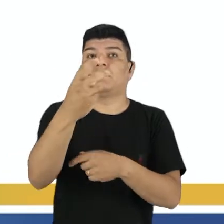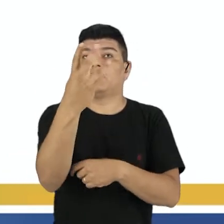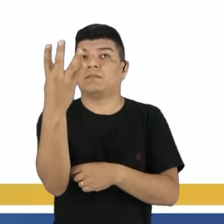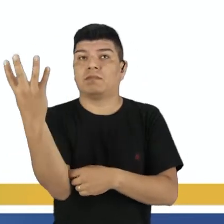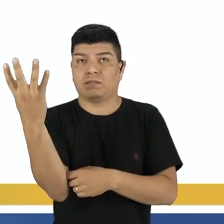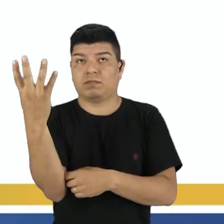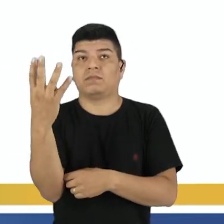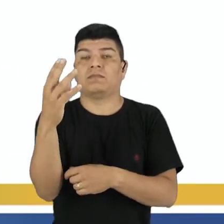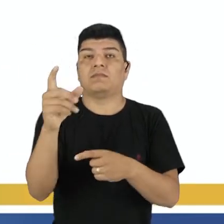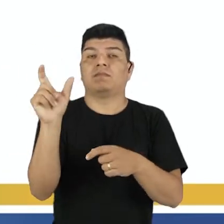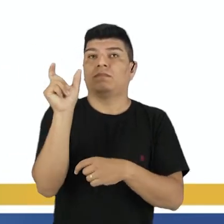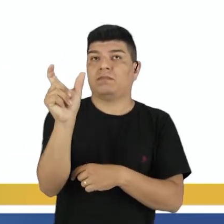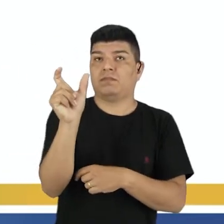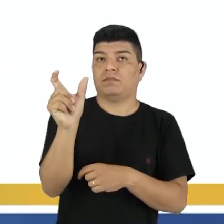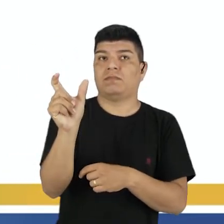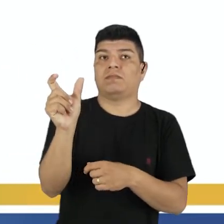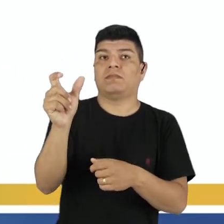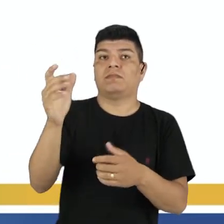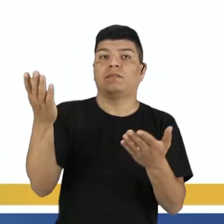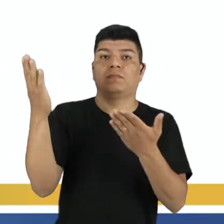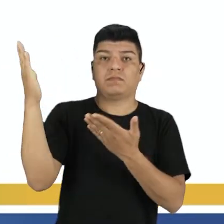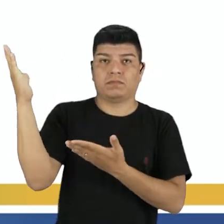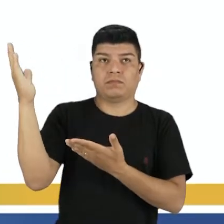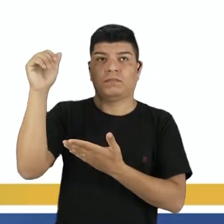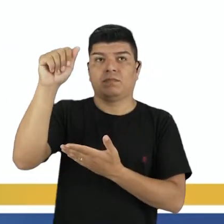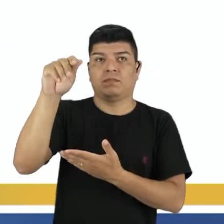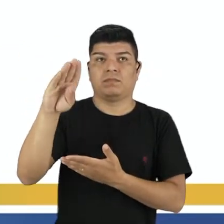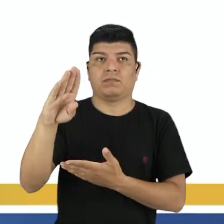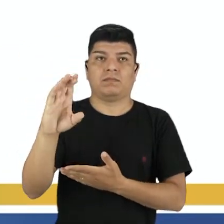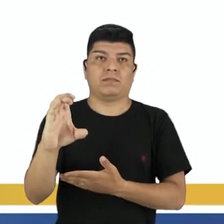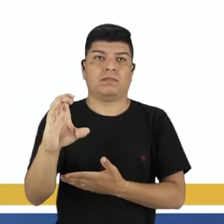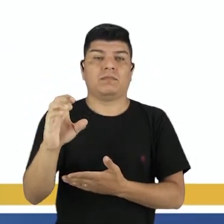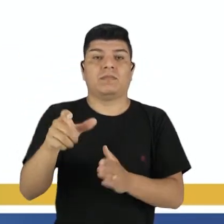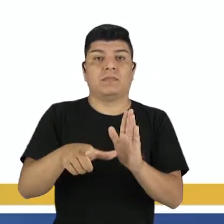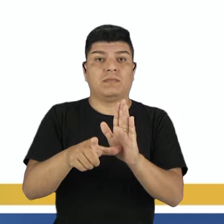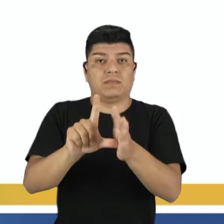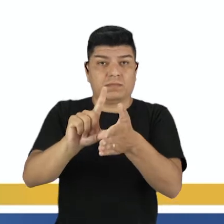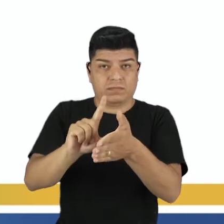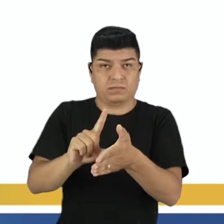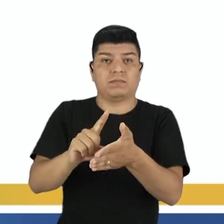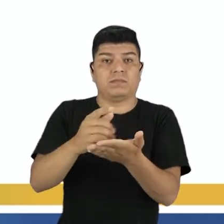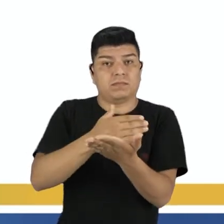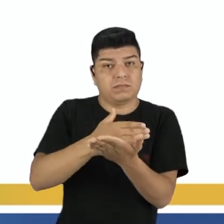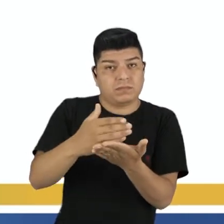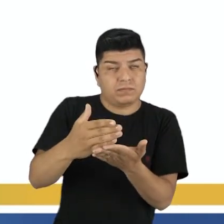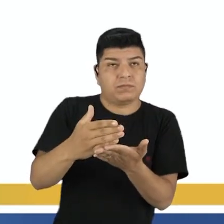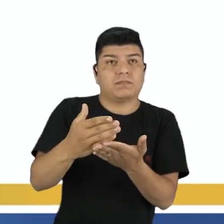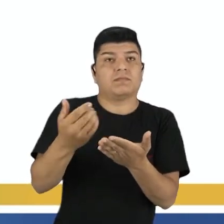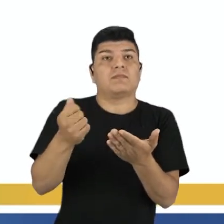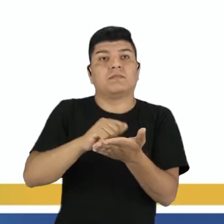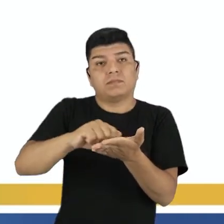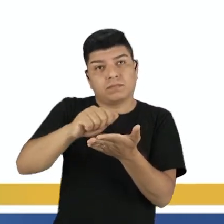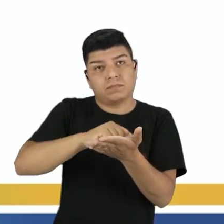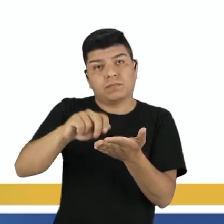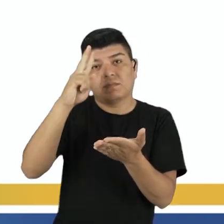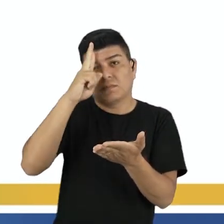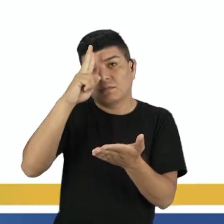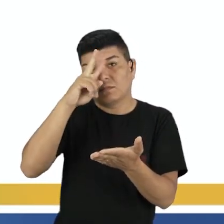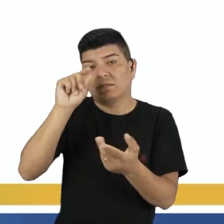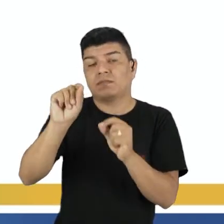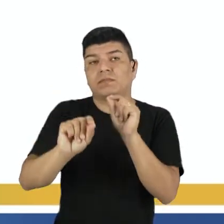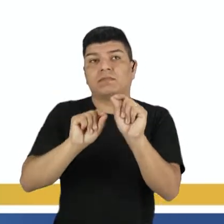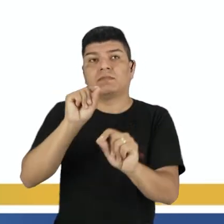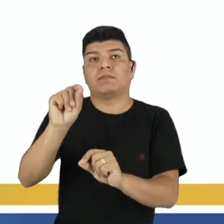dos substantivos abaixo. Então, antes da gente pensar em descrever essas quantidades, pessoal, nós precisamos lembrar se